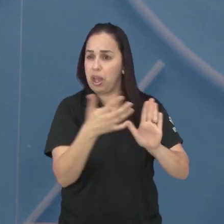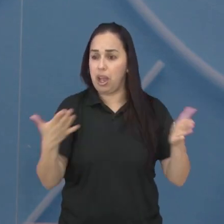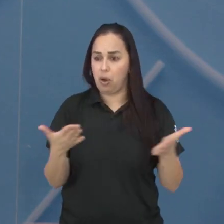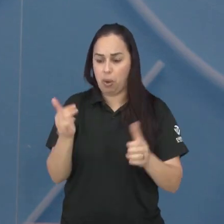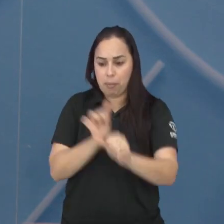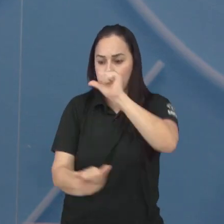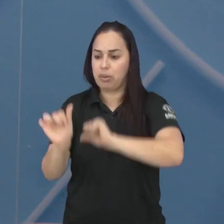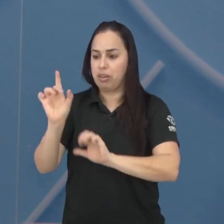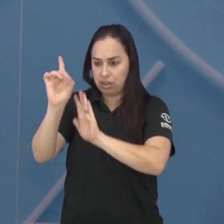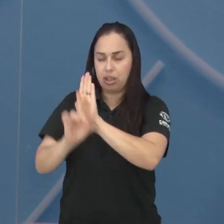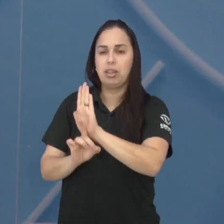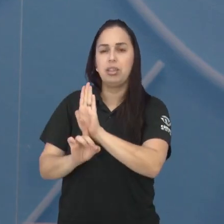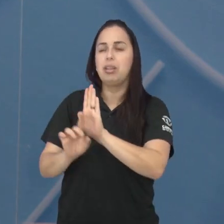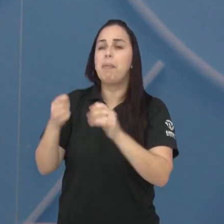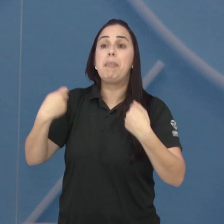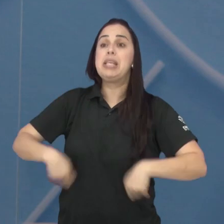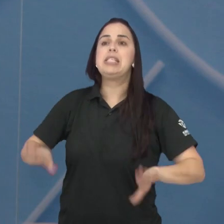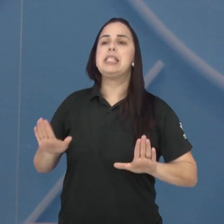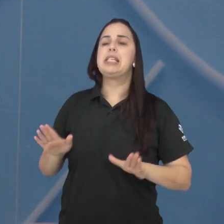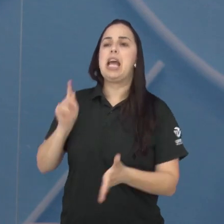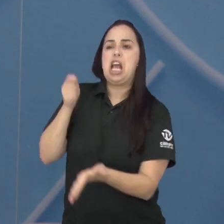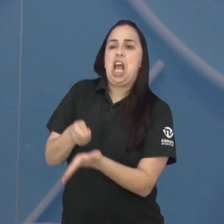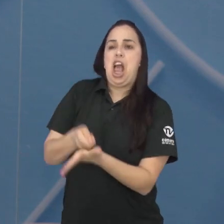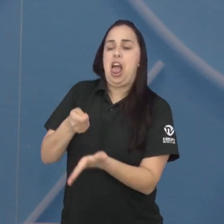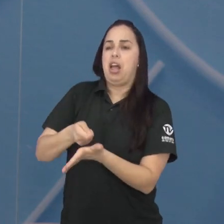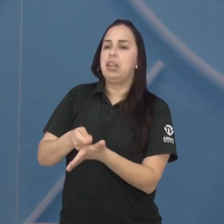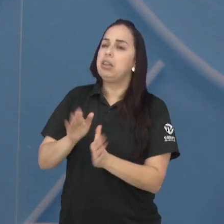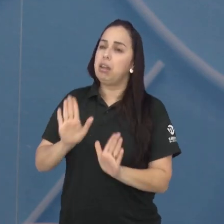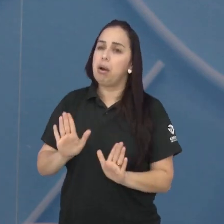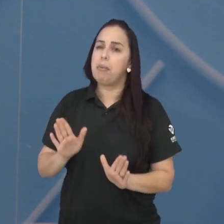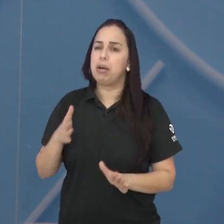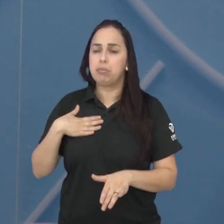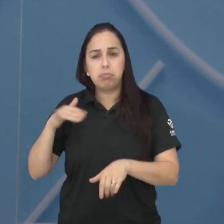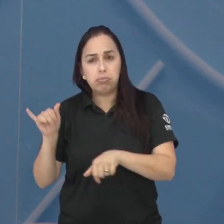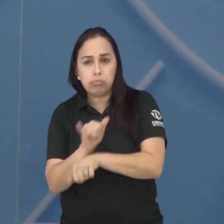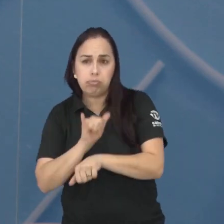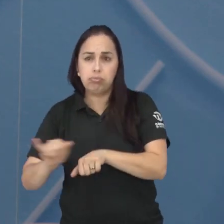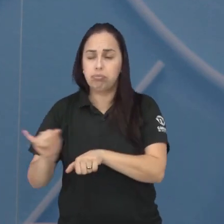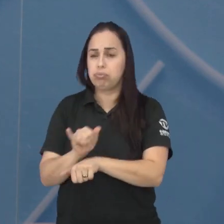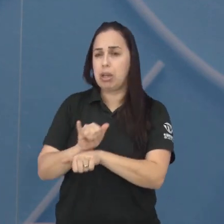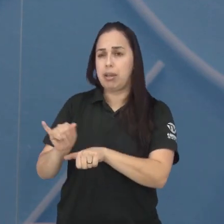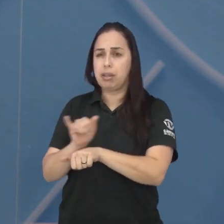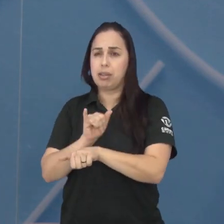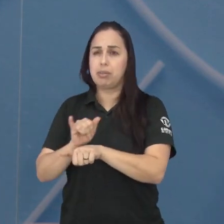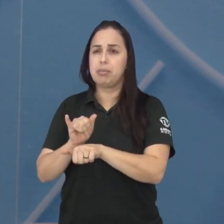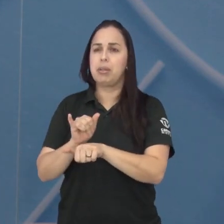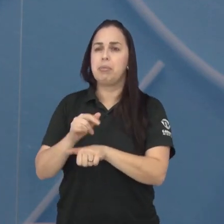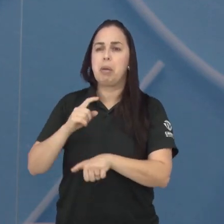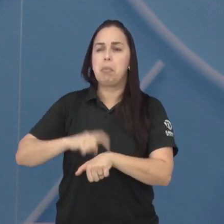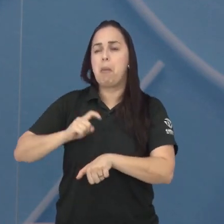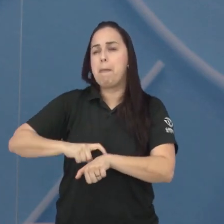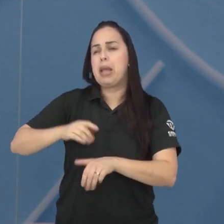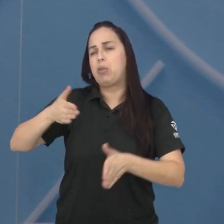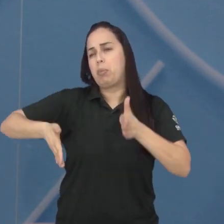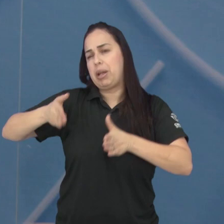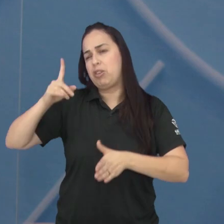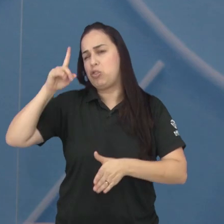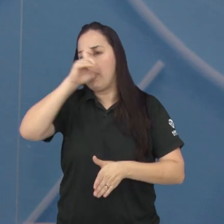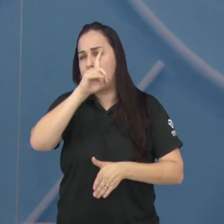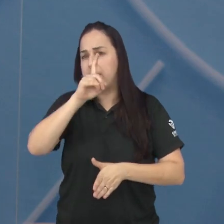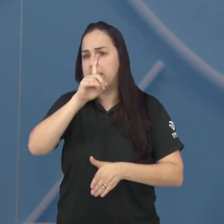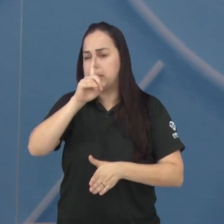ser nada muito rígido, né? Mas procurar saídas muitas vezes, né, para os momentos mais